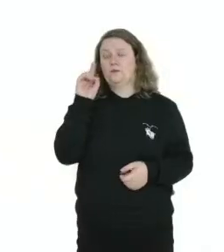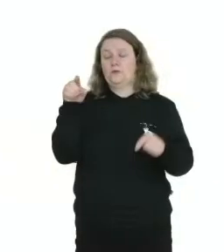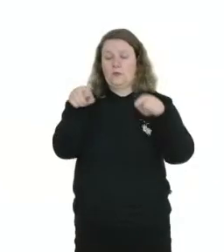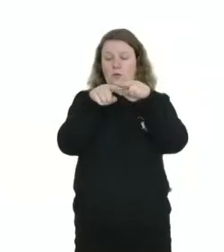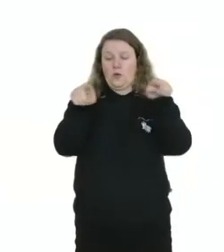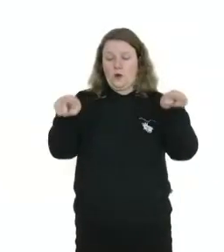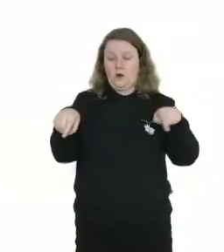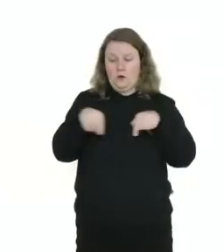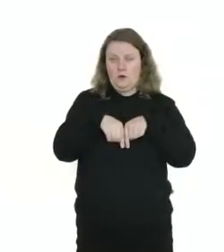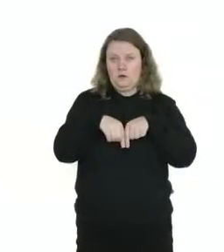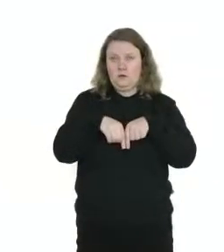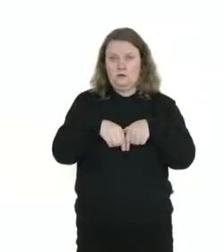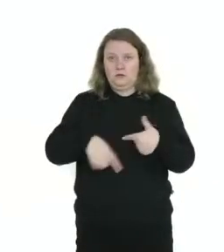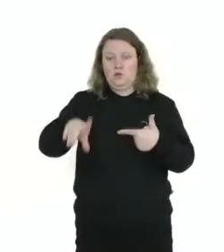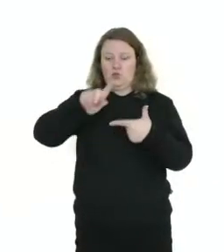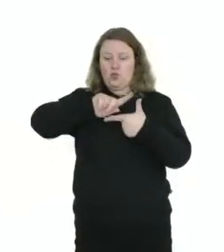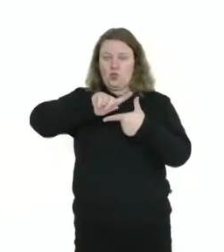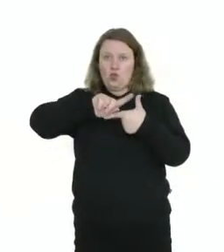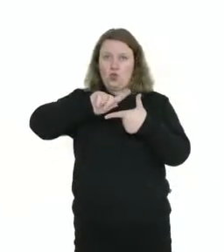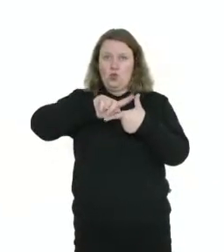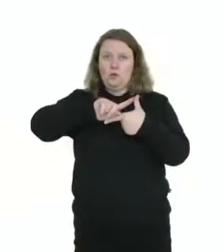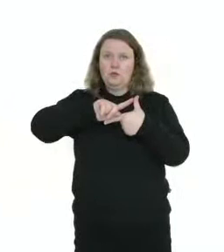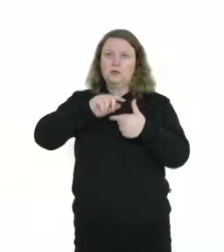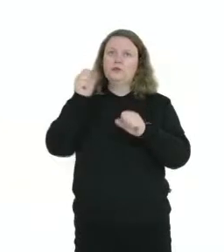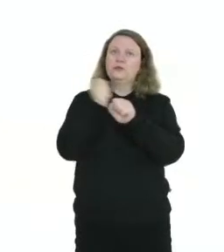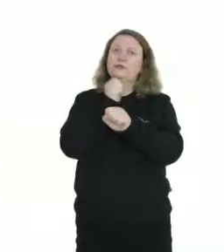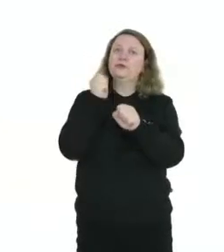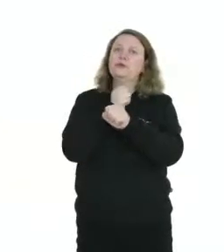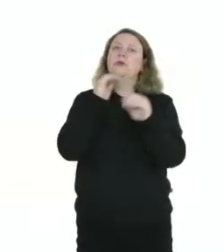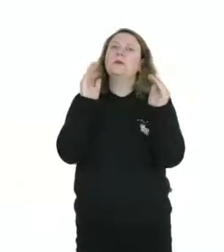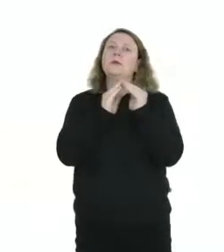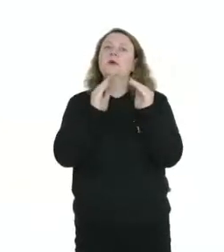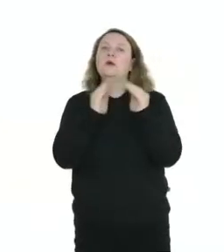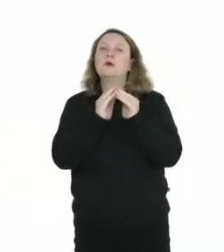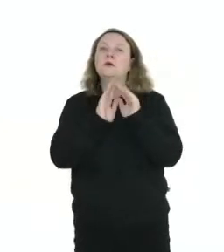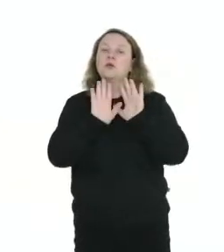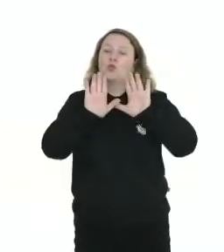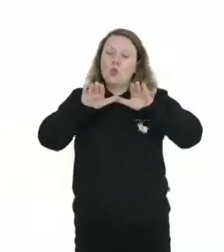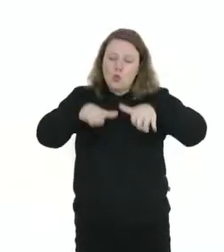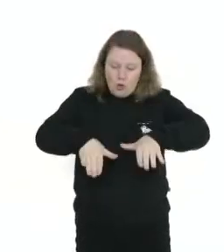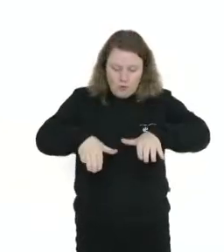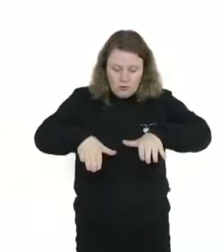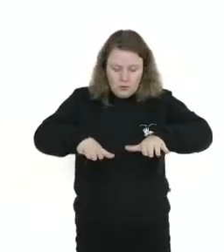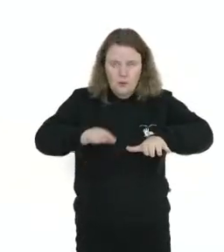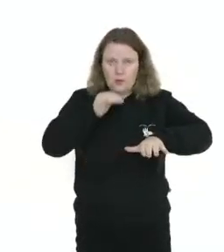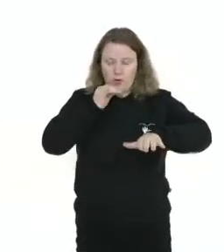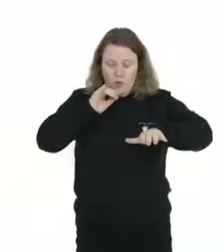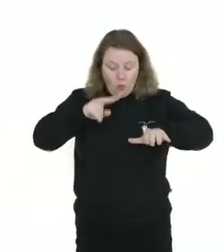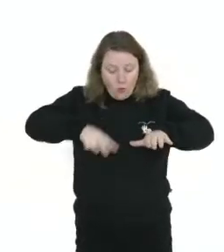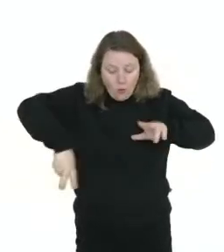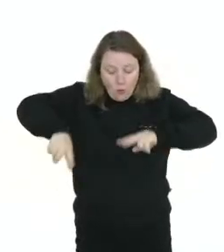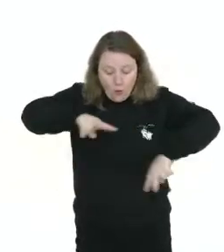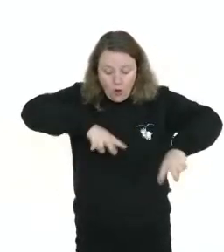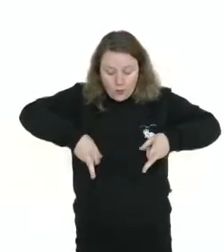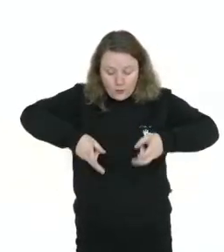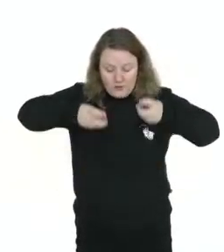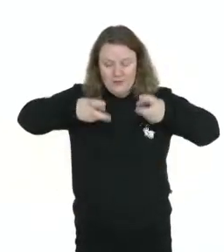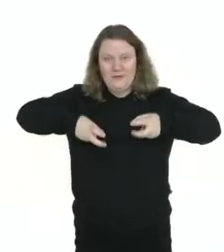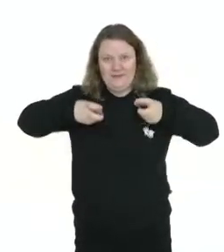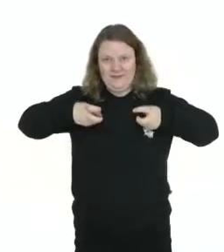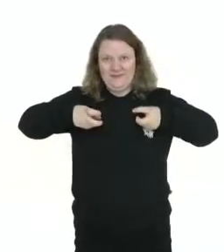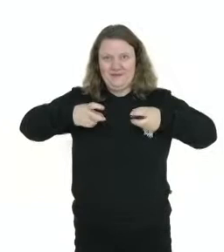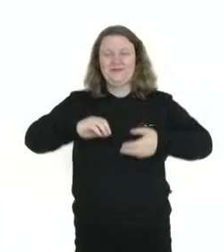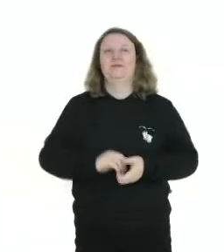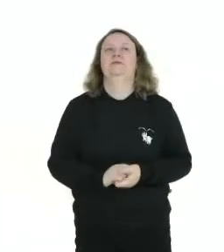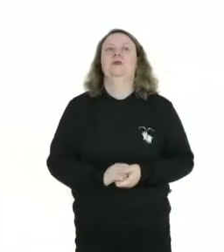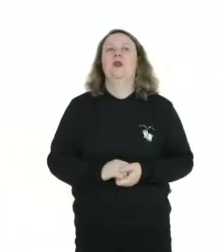será construída uma casa conforme a planta baixa a seguir. Planta baixa como se você estivesse olhando de cima. O terreno